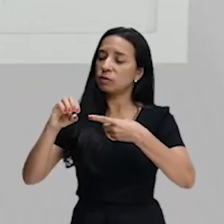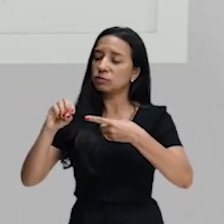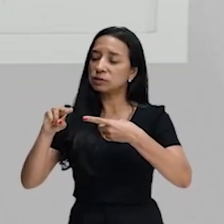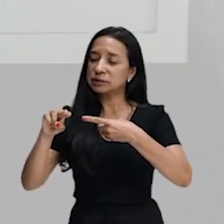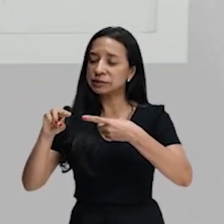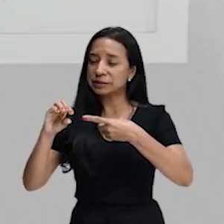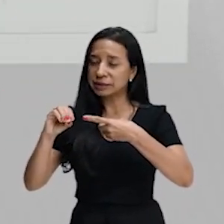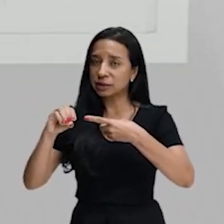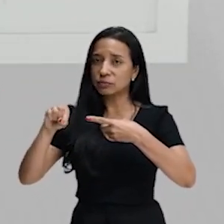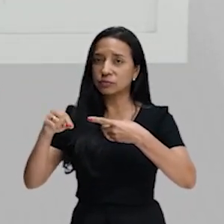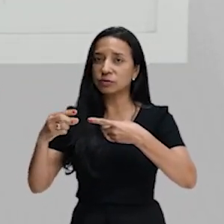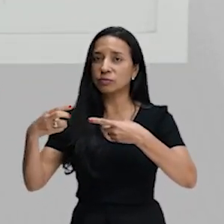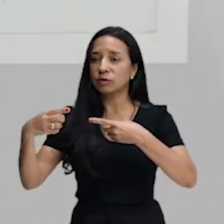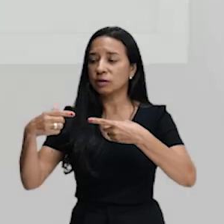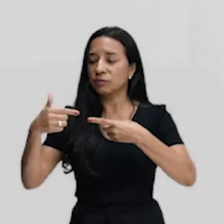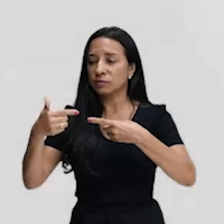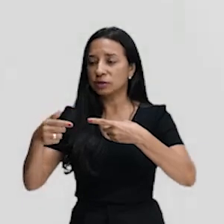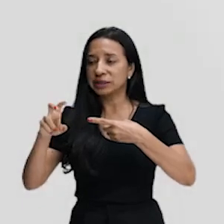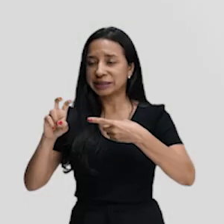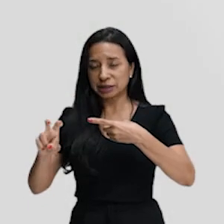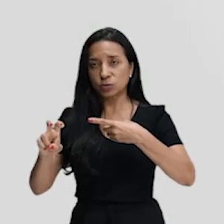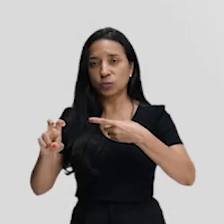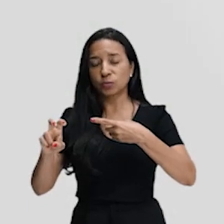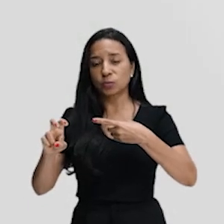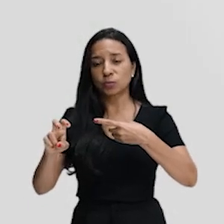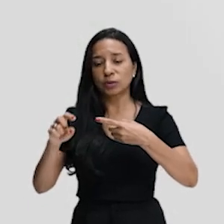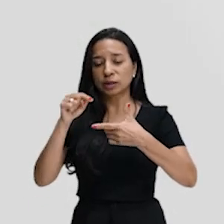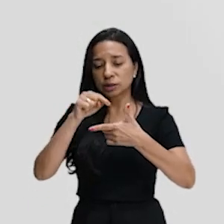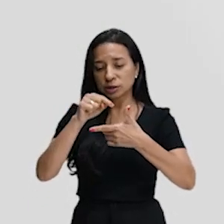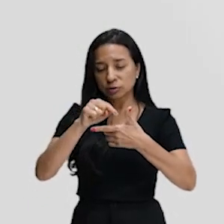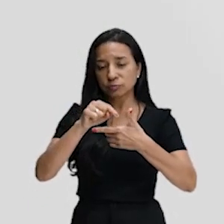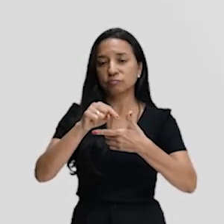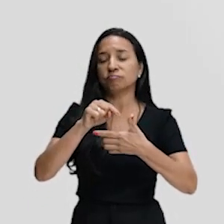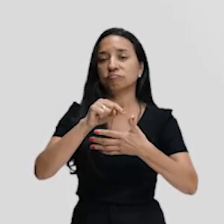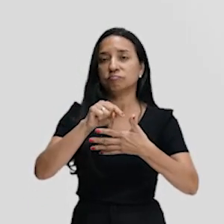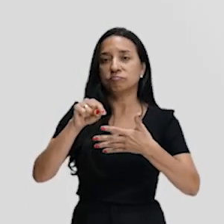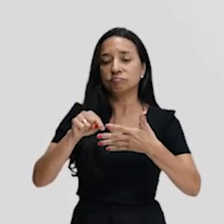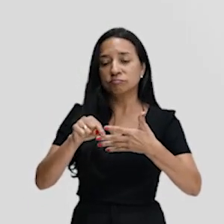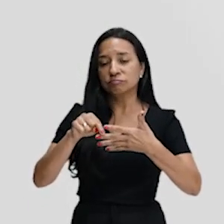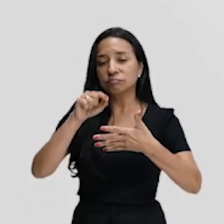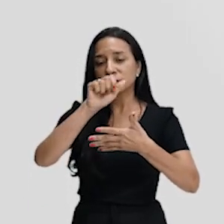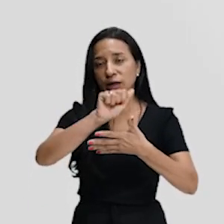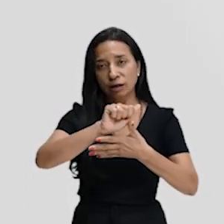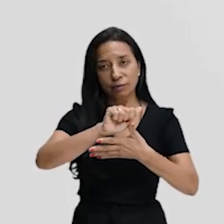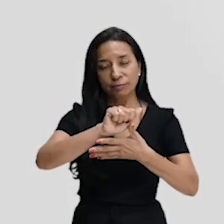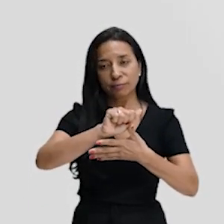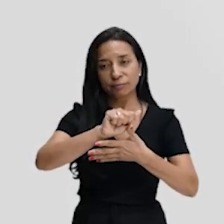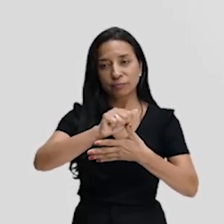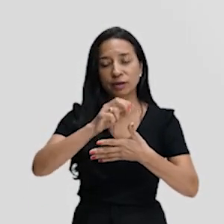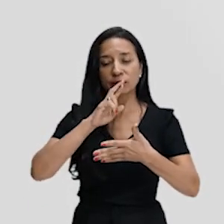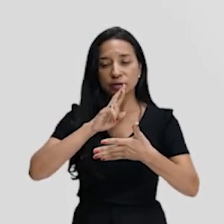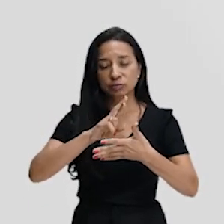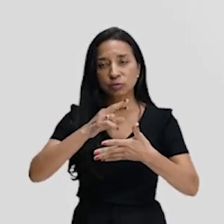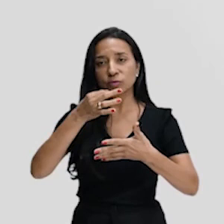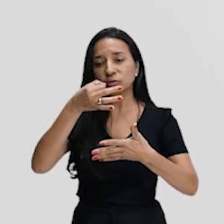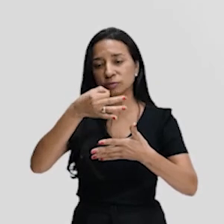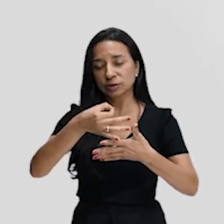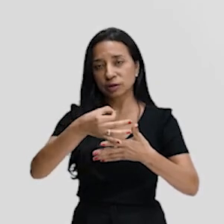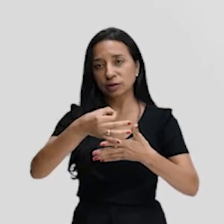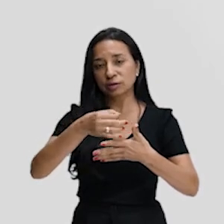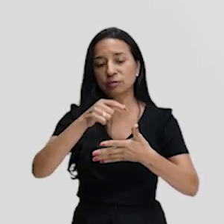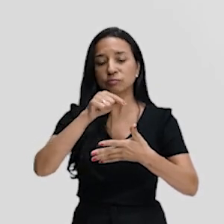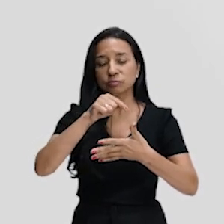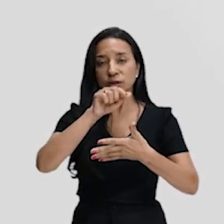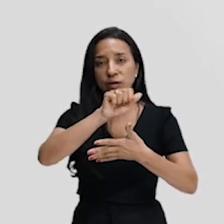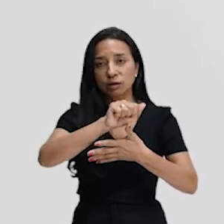lá na letra A. Então, a opção correta, né, dessa questão é a letra